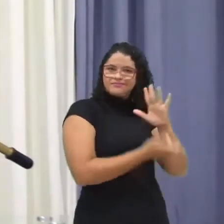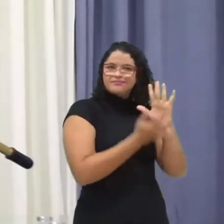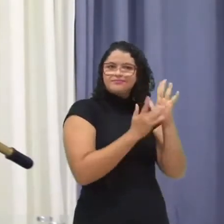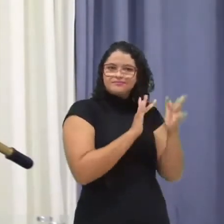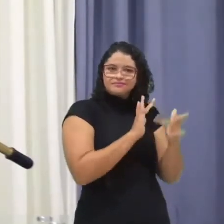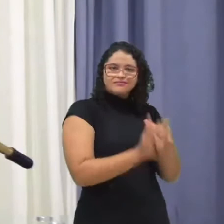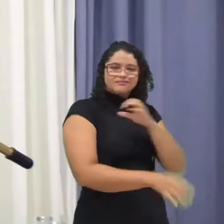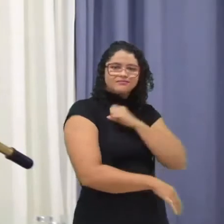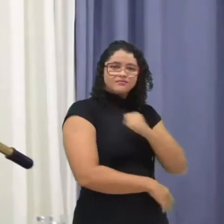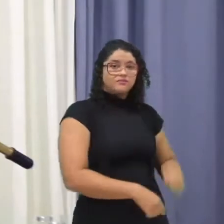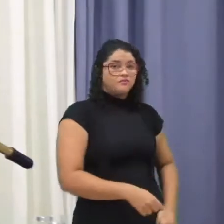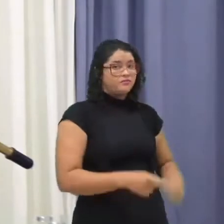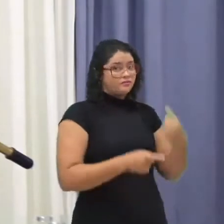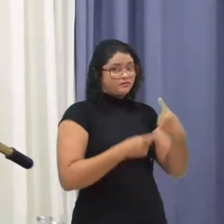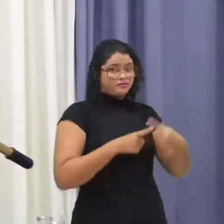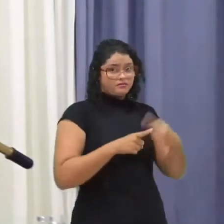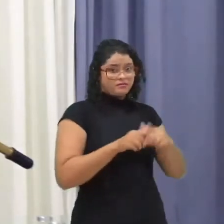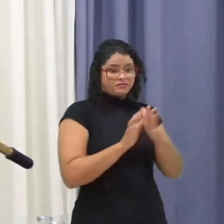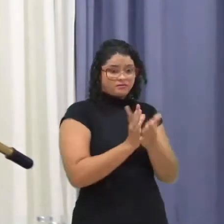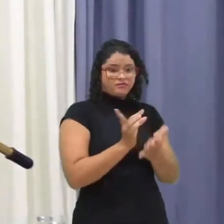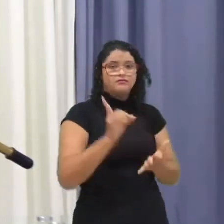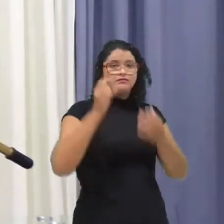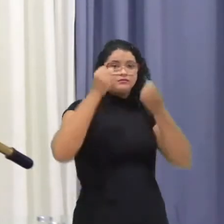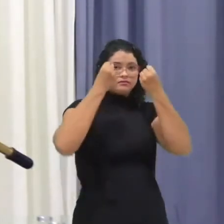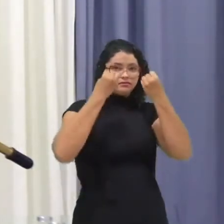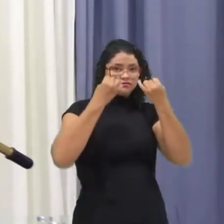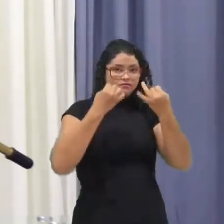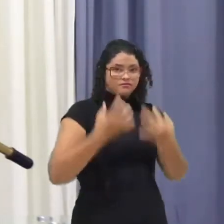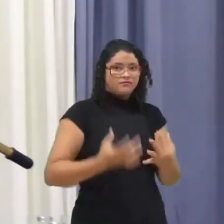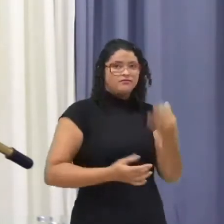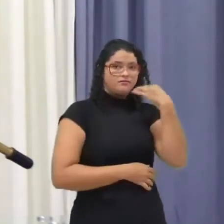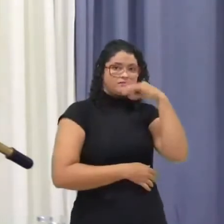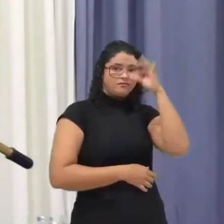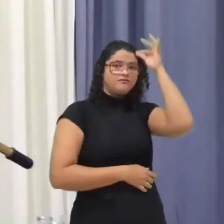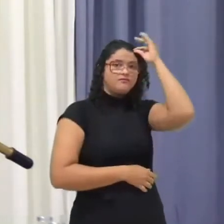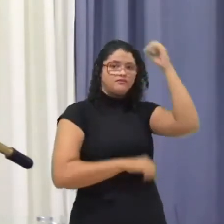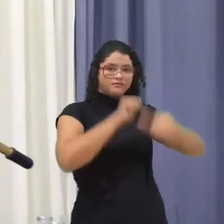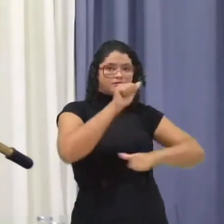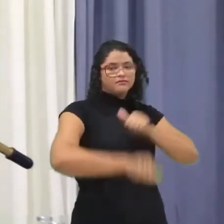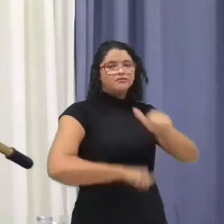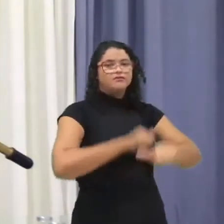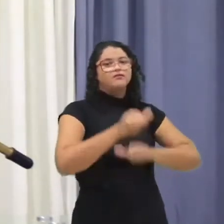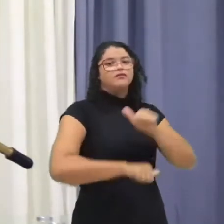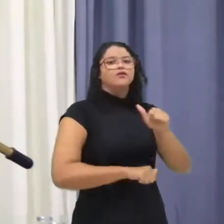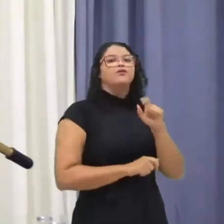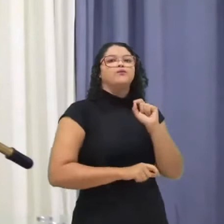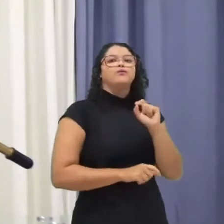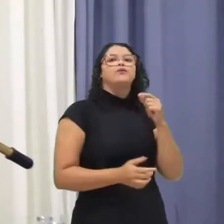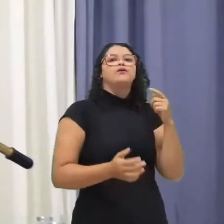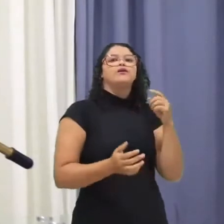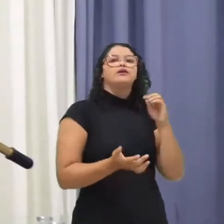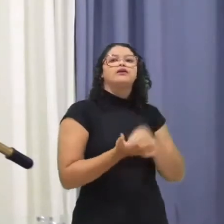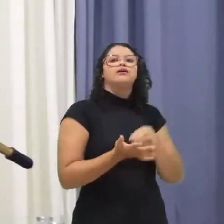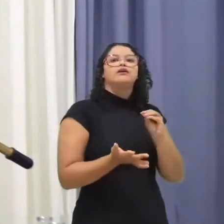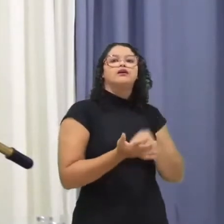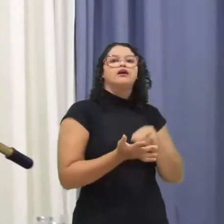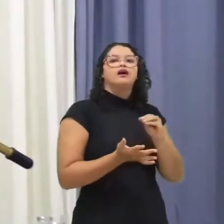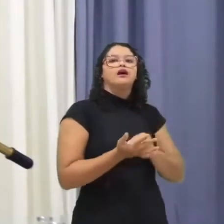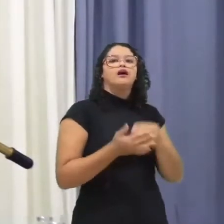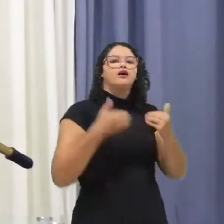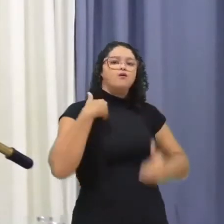Senhor, porque a Bíblia diz que nós já temos um espírito novo, um coração novo. O que é que nos falta? Um corpo